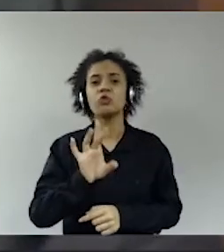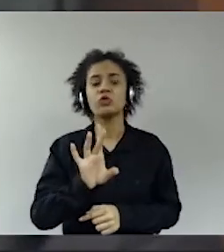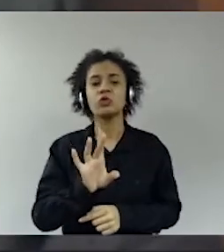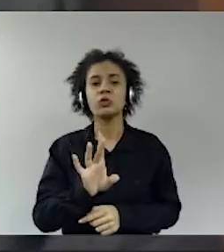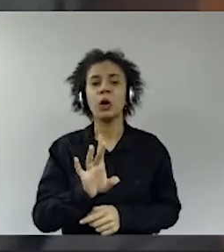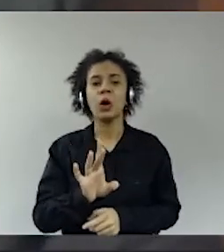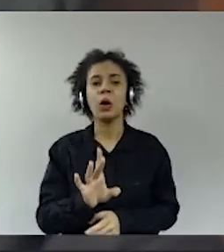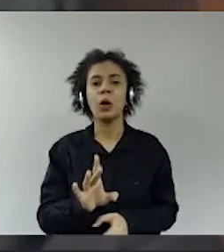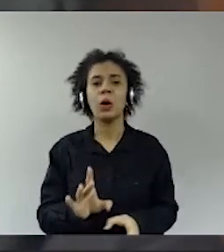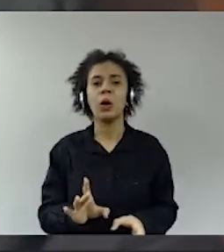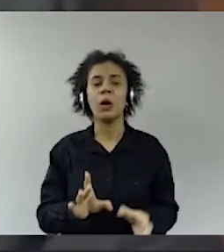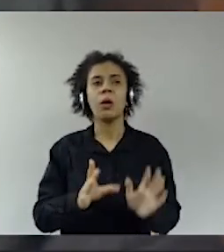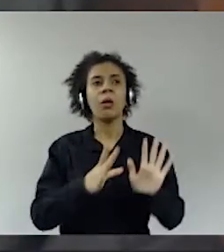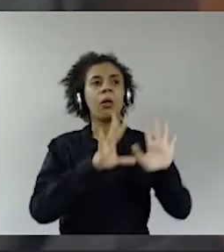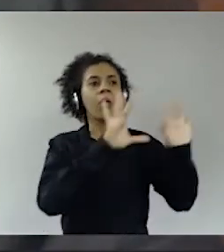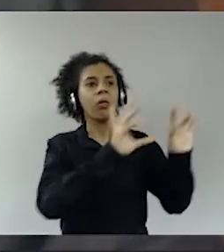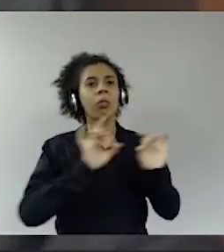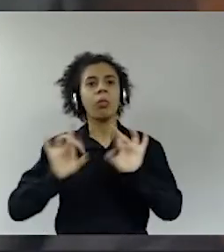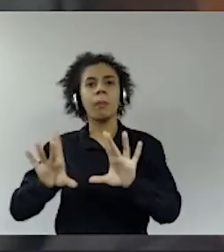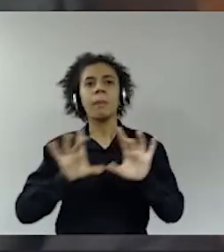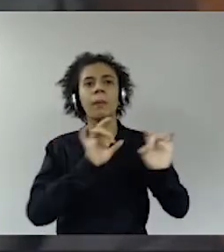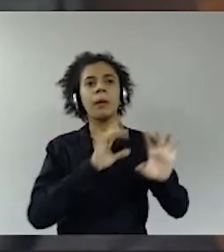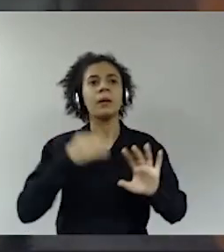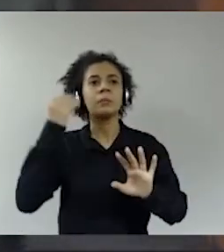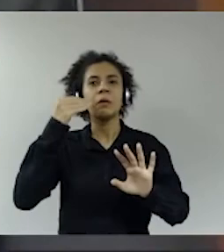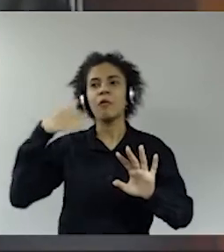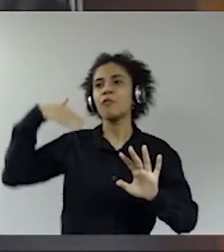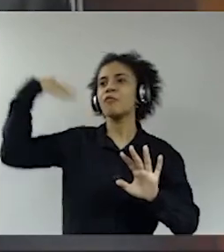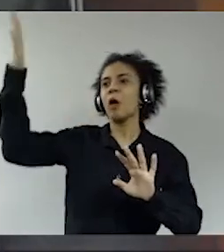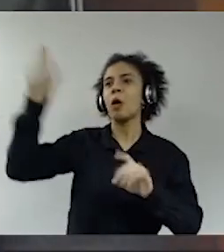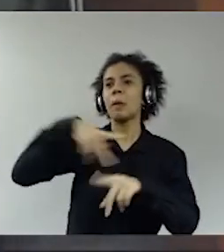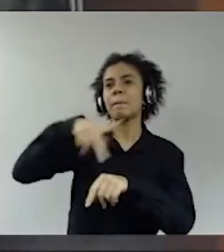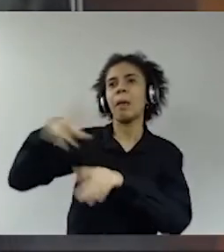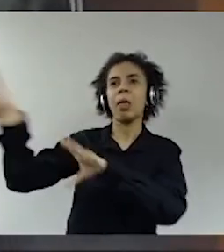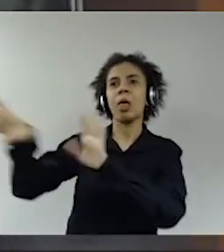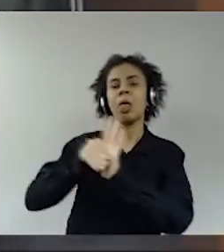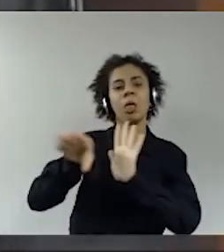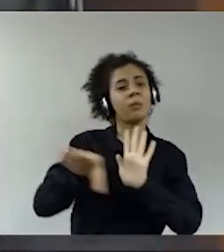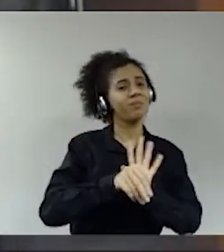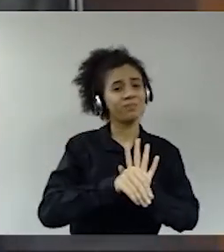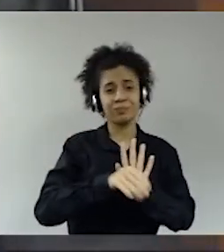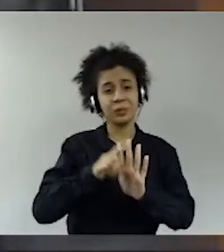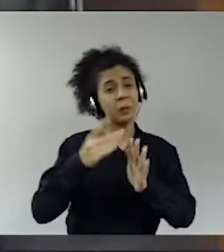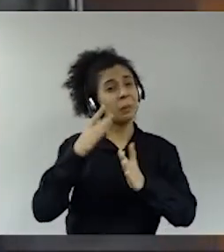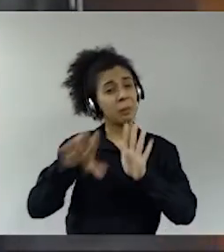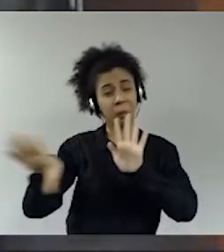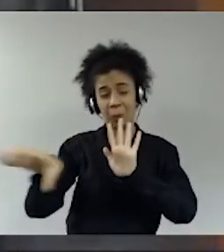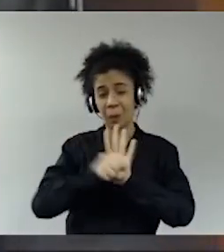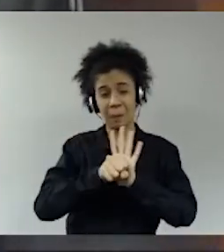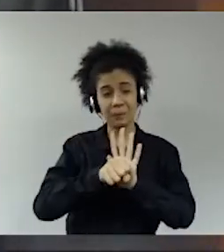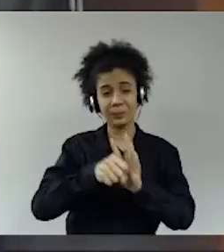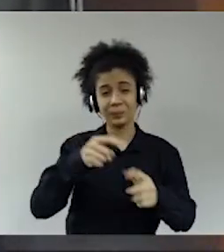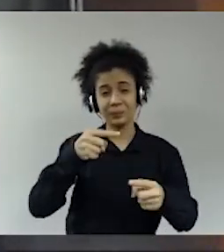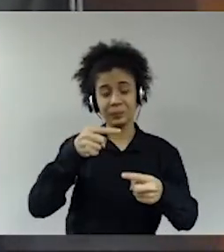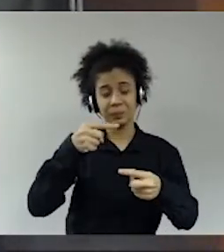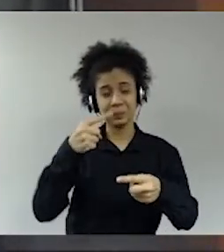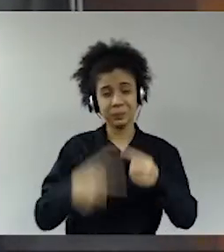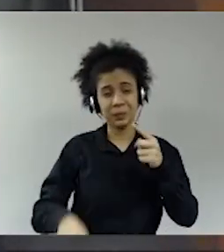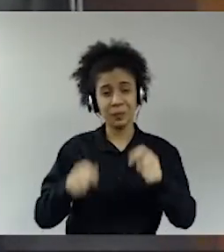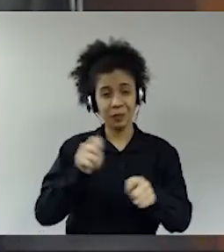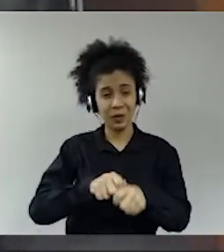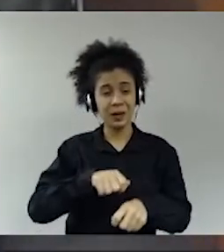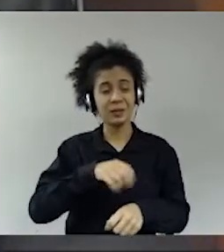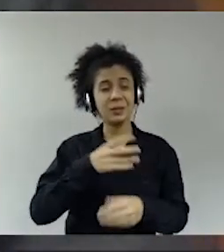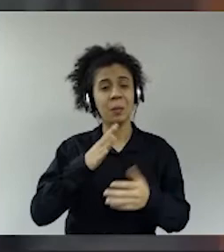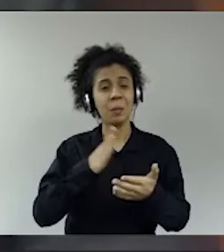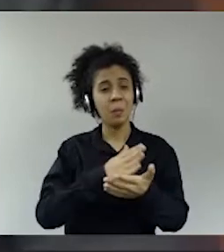simplesmente copiem experiências estrangeiras, às vezes, inclusive, muito mal feita a cópia, e